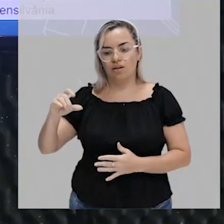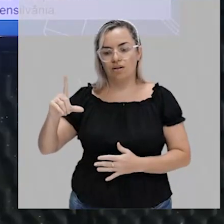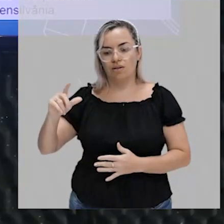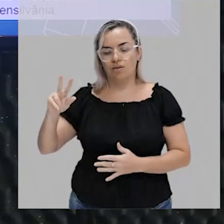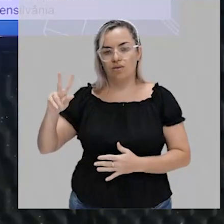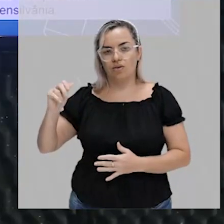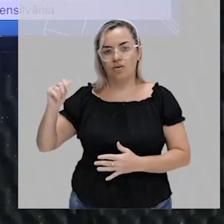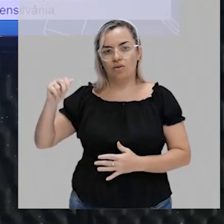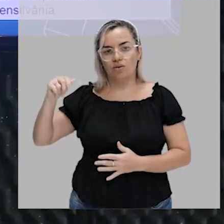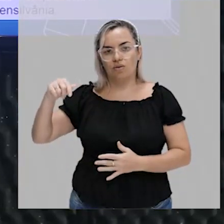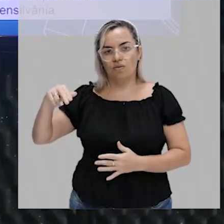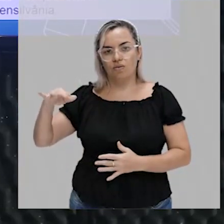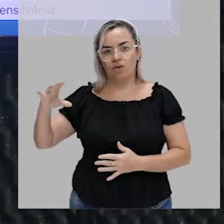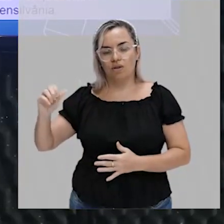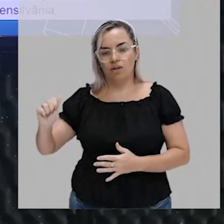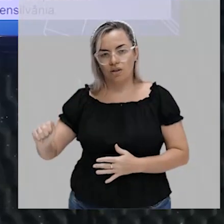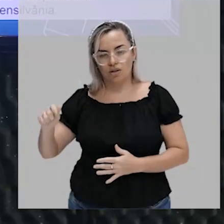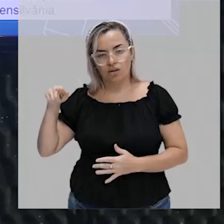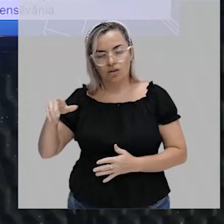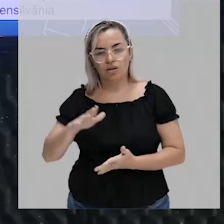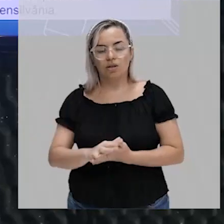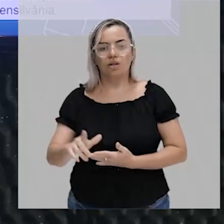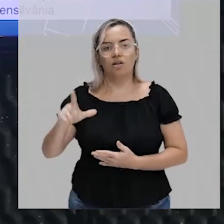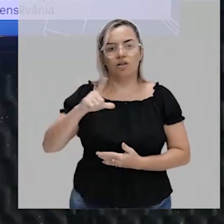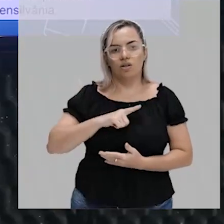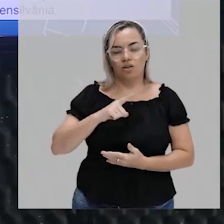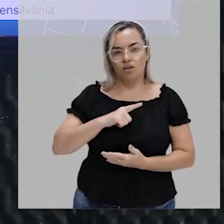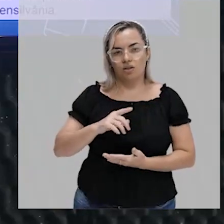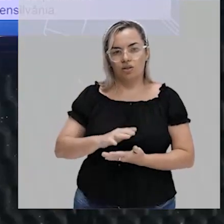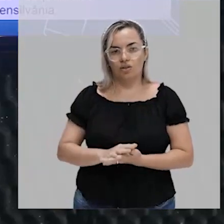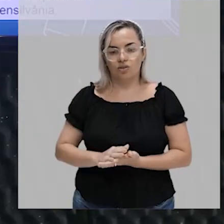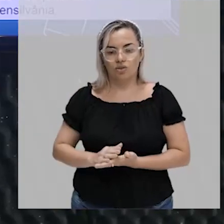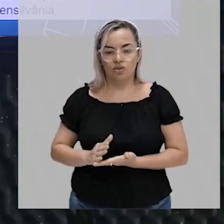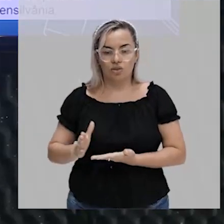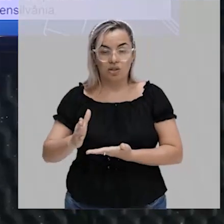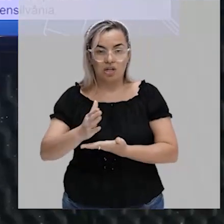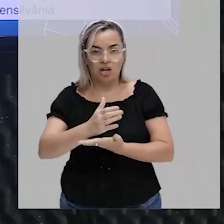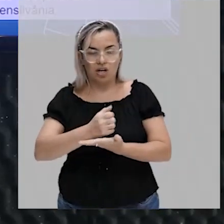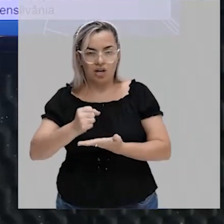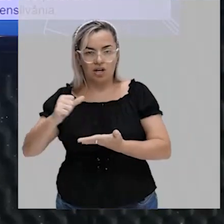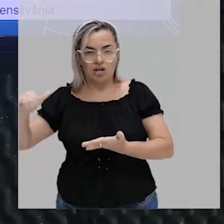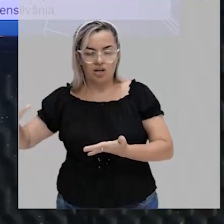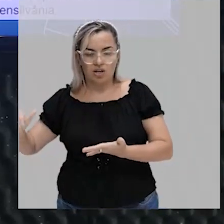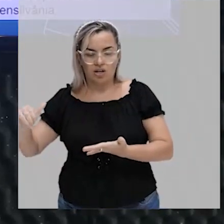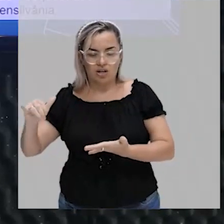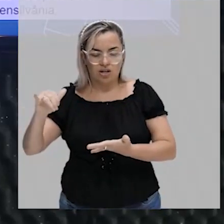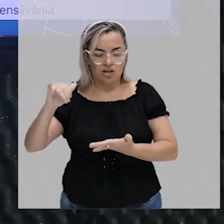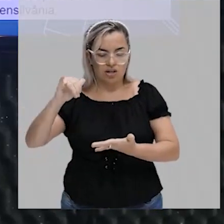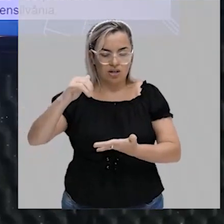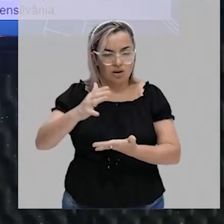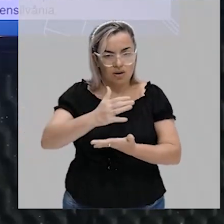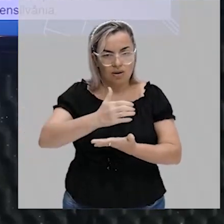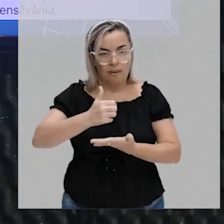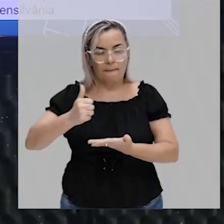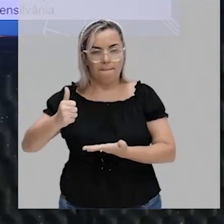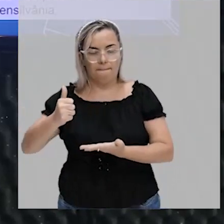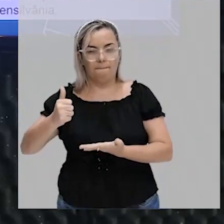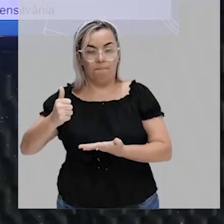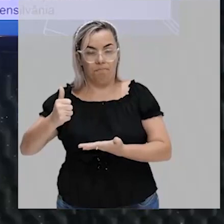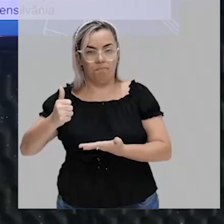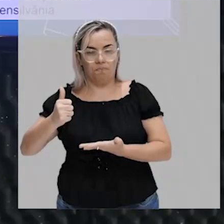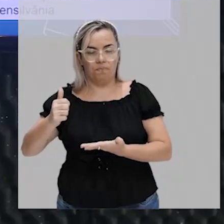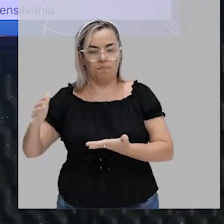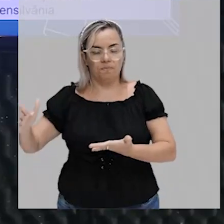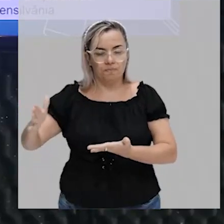este avião, eles também tinha sido sequestrado, isso é fato, a própria Caixa Preta confirmou, né? E esse avião,